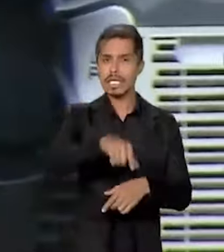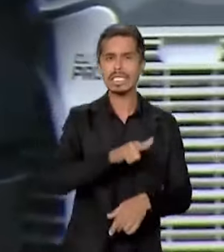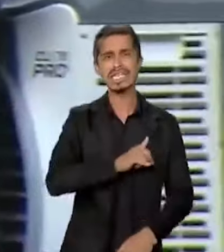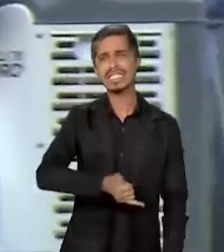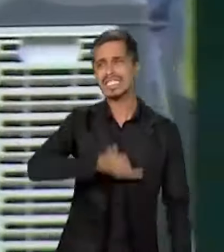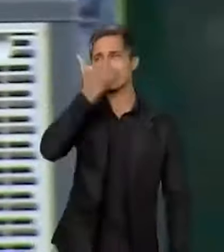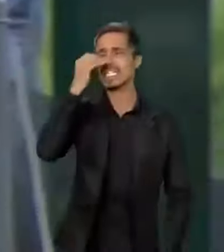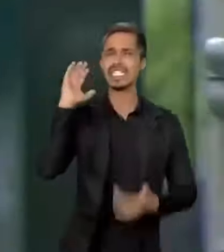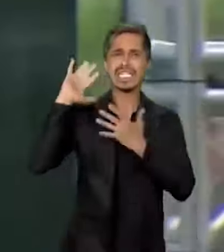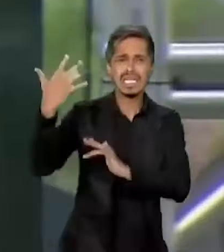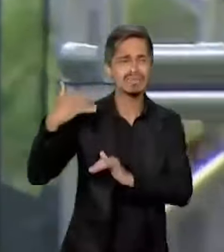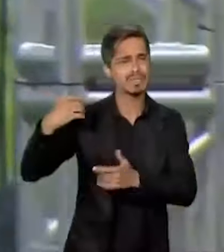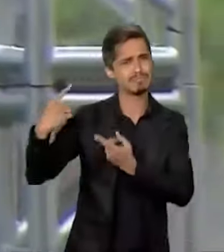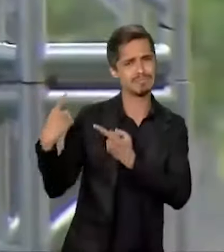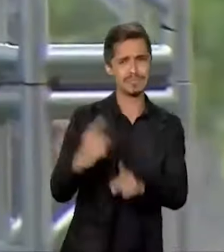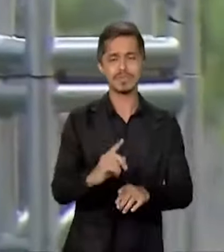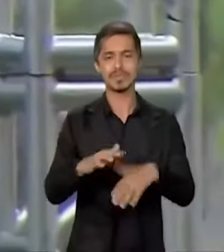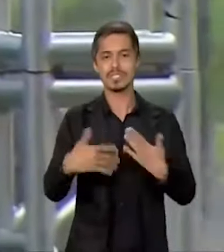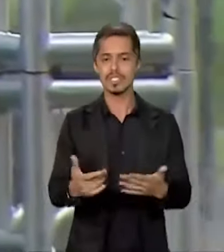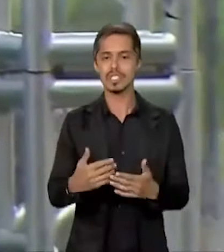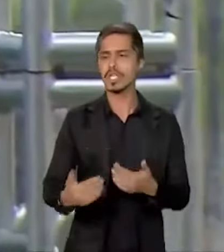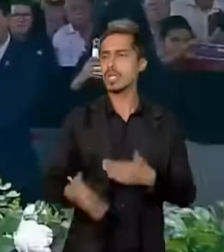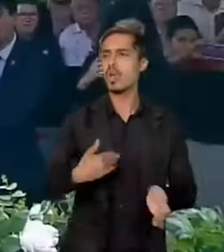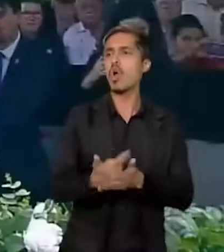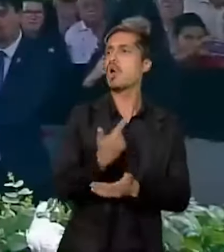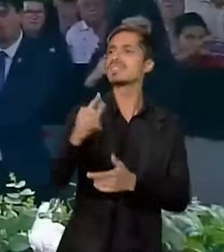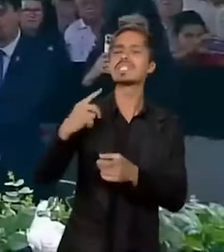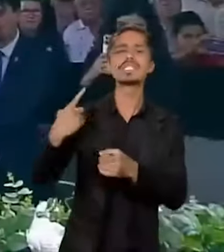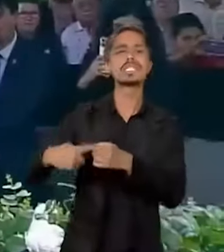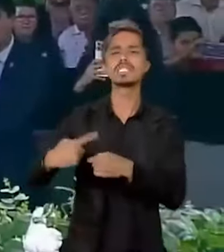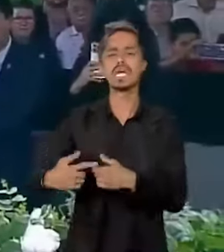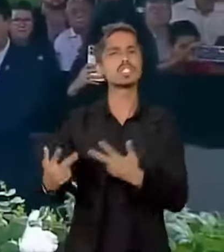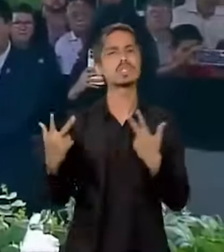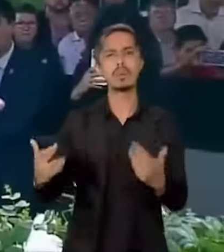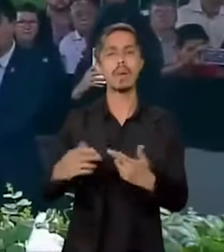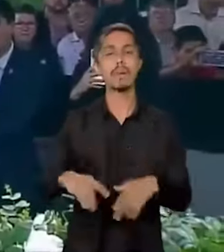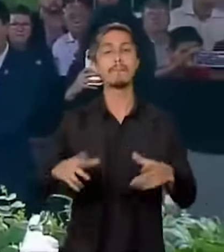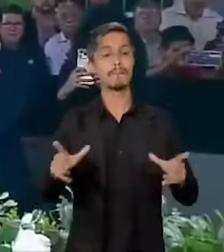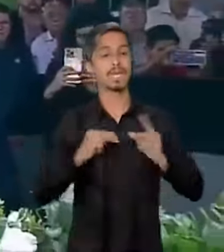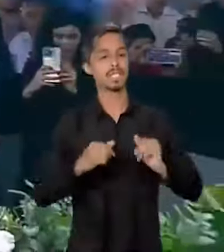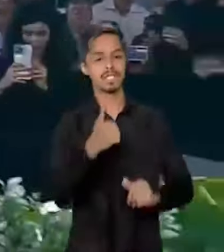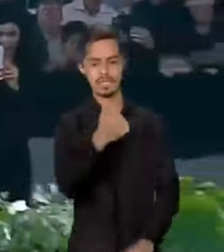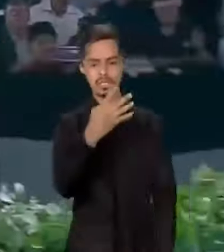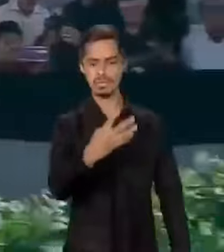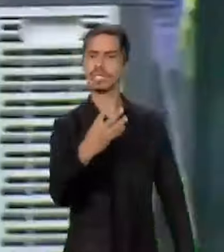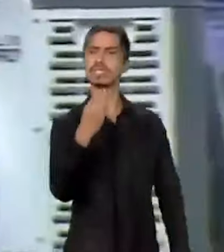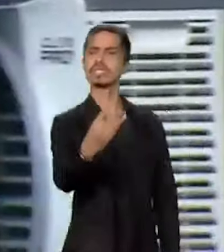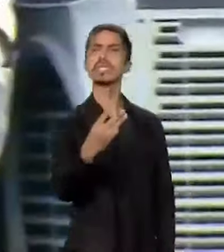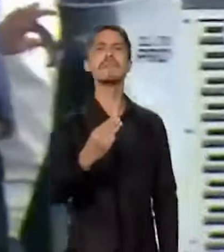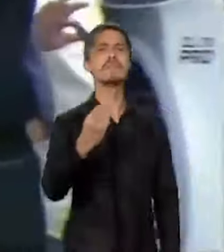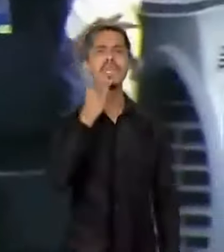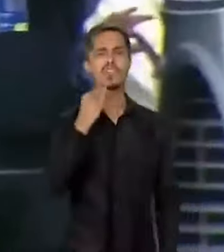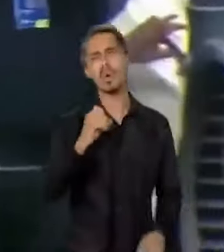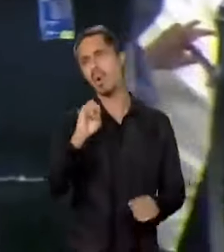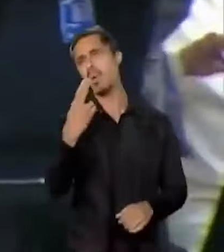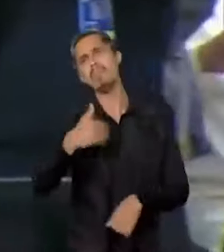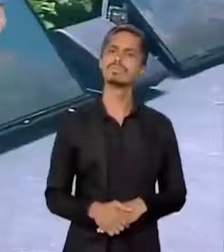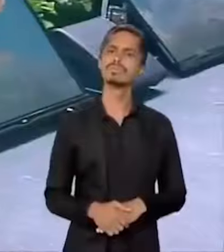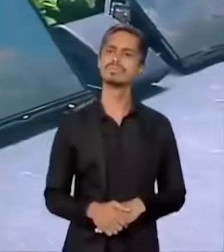e Araraquara, igual a qualquer outra cidade, merece 143 milhões ou merece